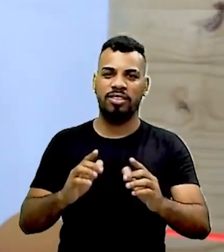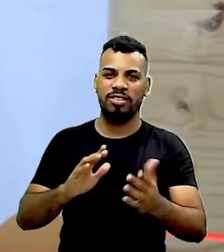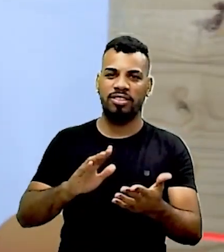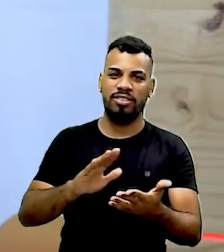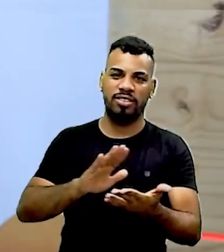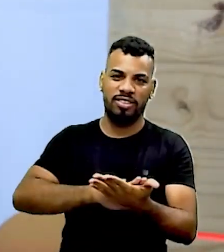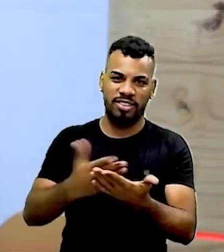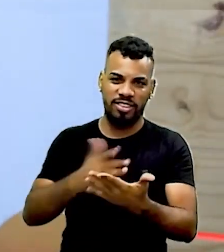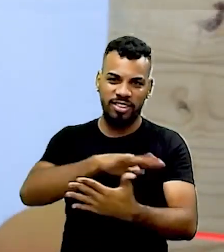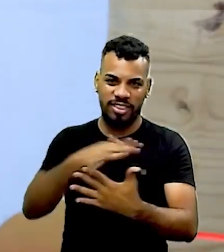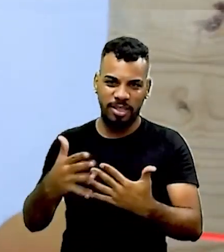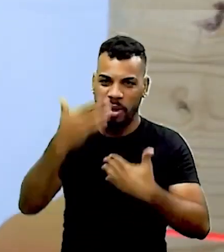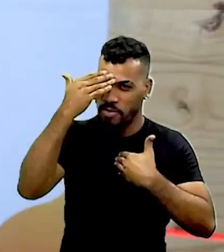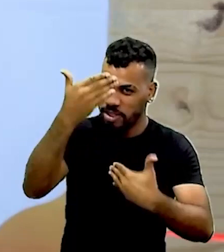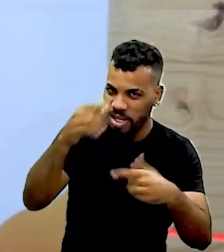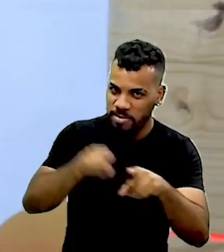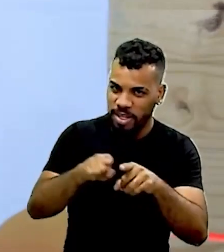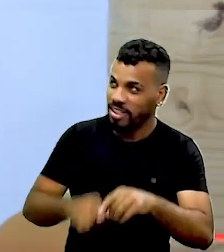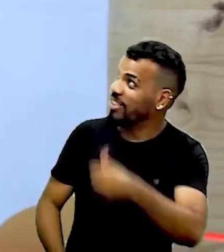os tradutores de Libra,